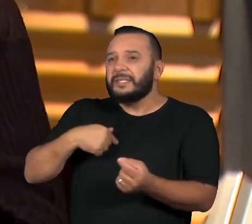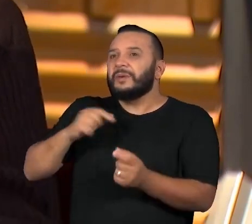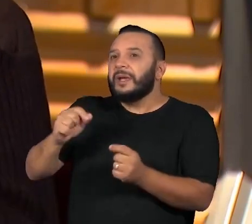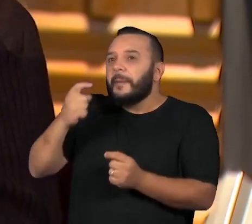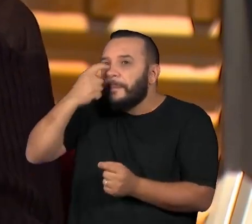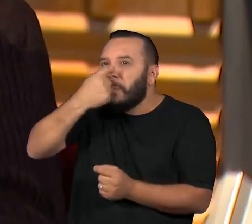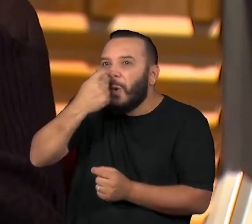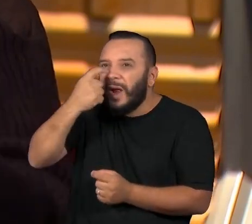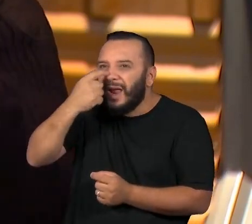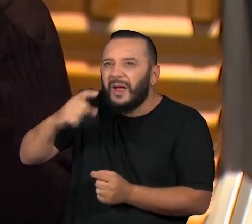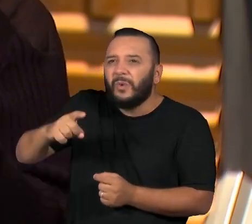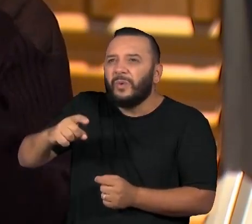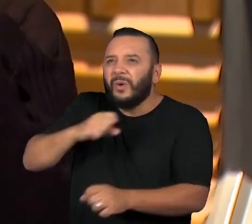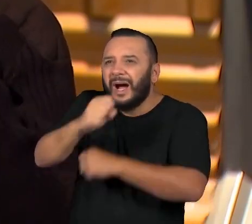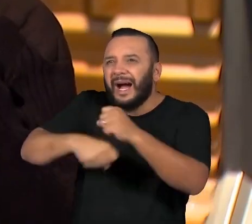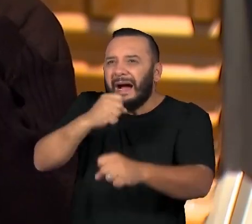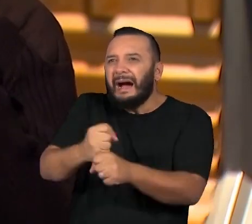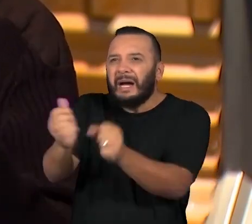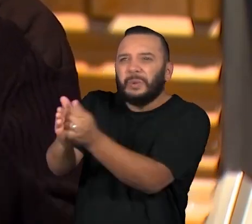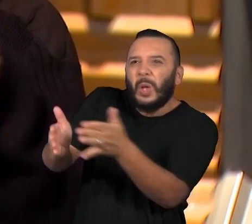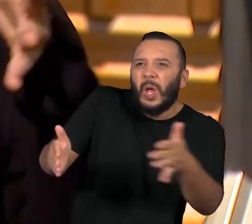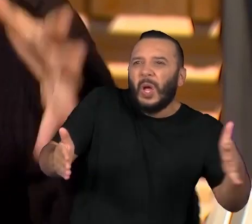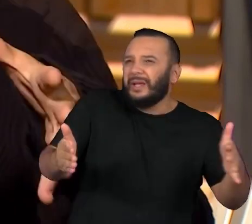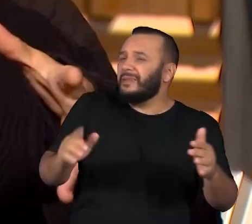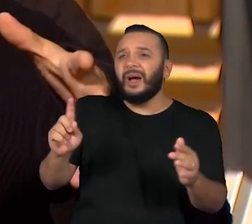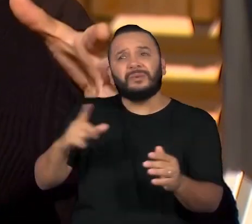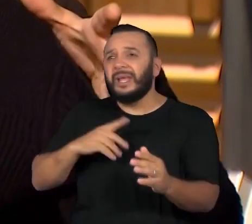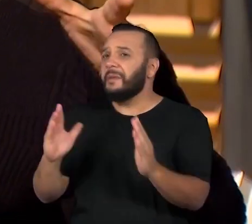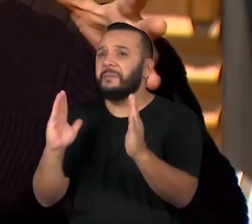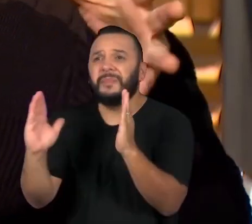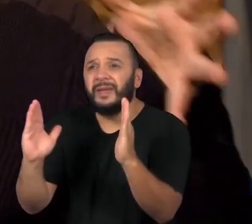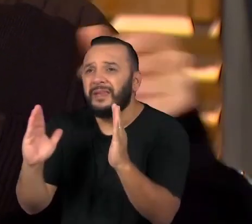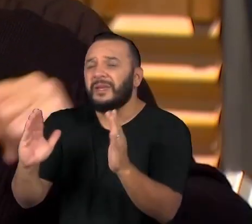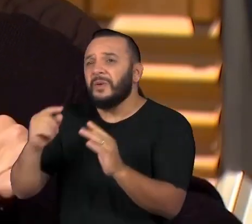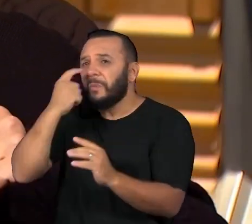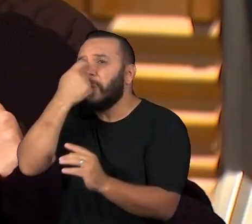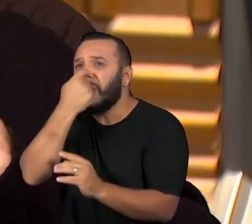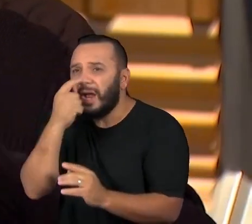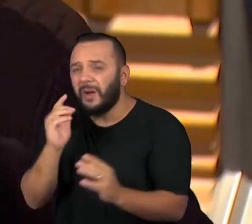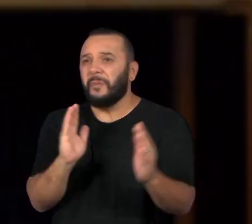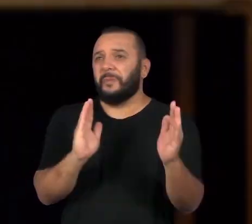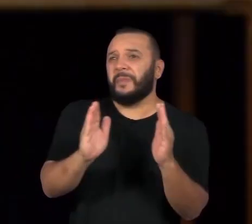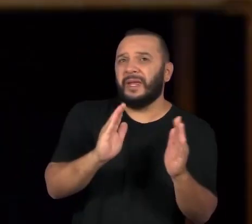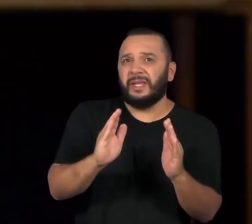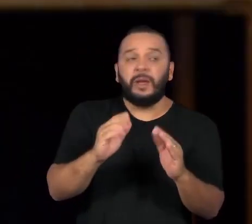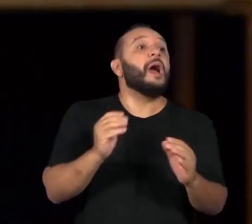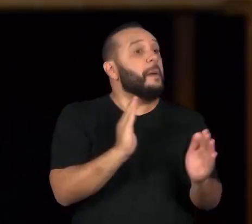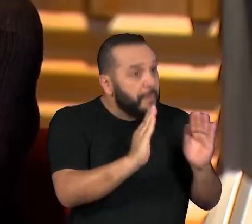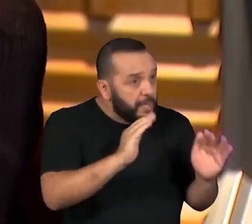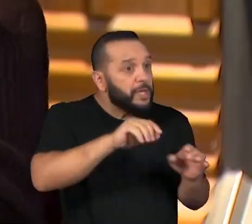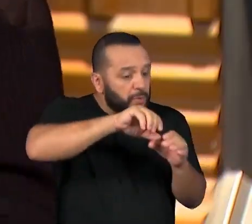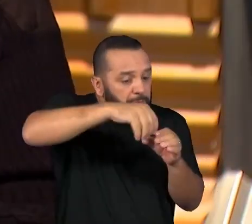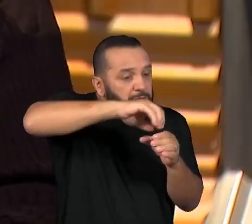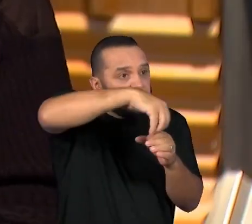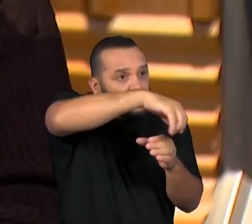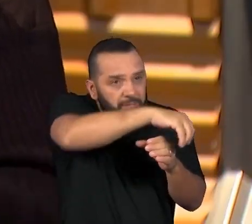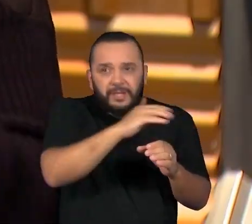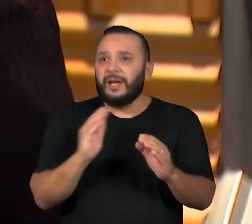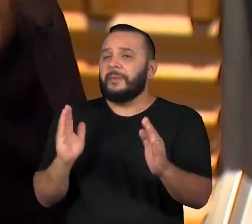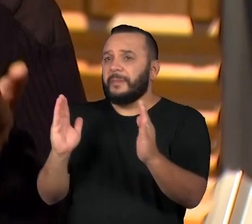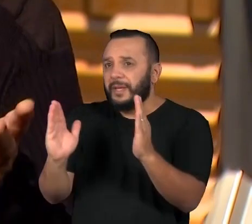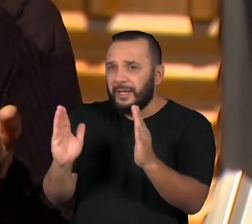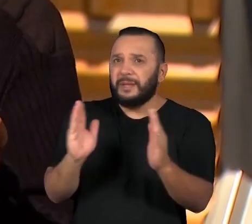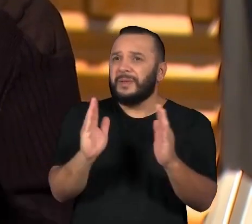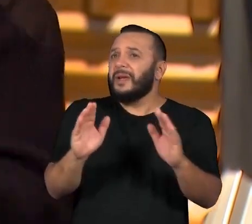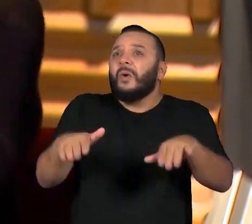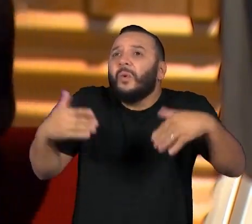Ah sabe eu lembro eu lembro ainda pô é época de alcachofra mixirica é a época de mexirica meu qual o